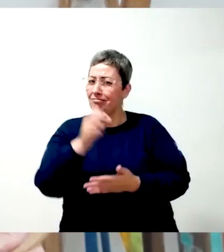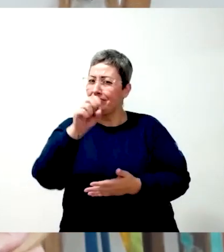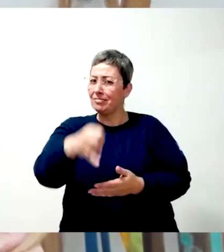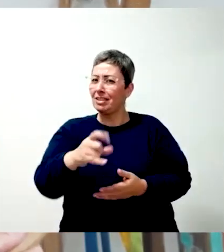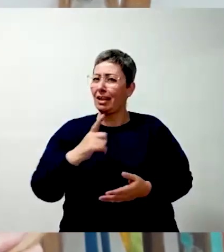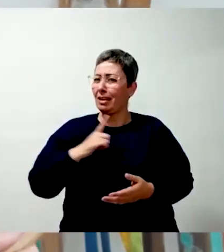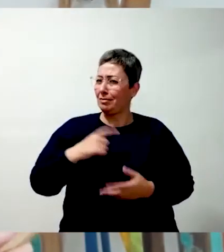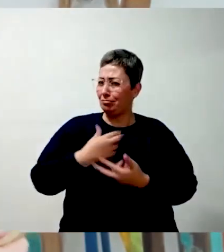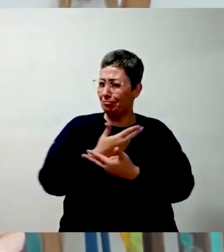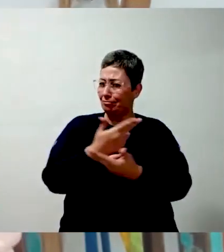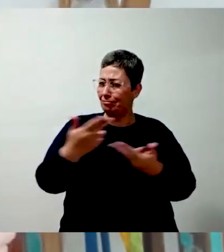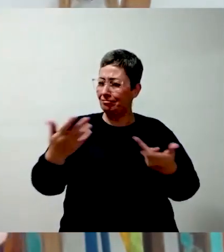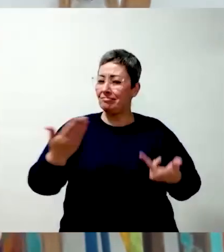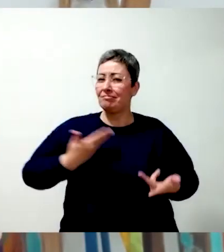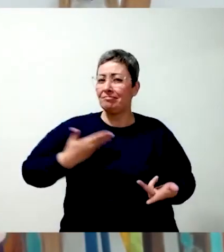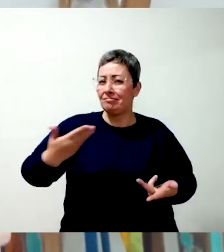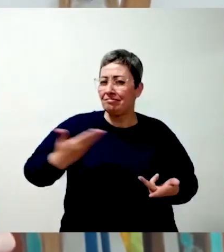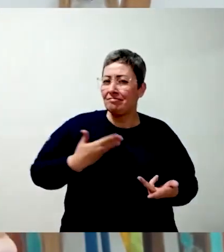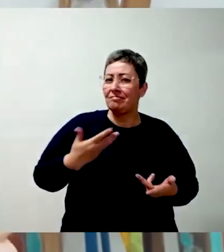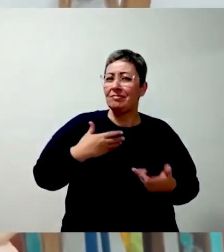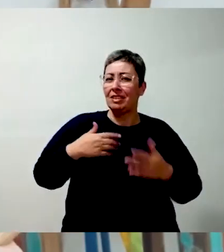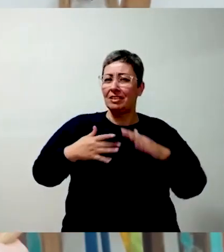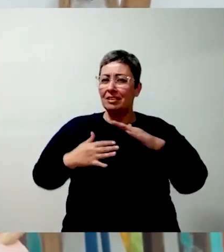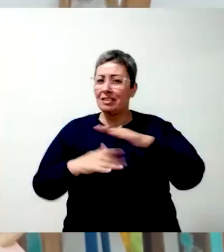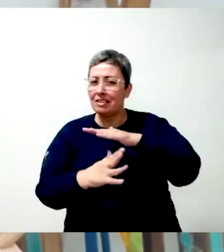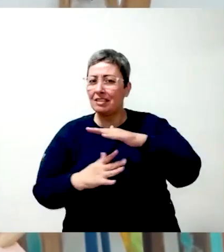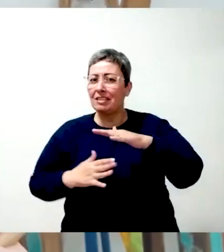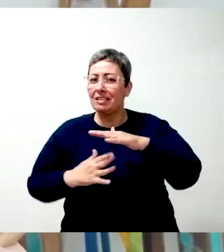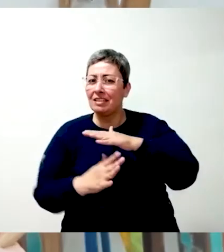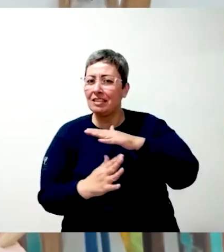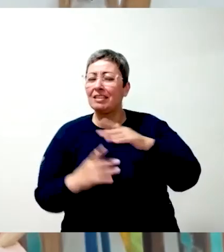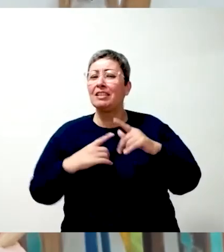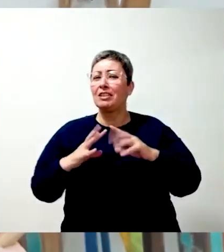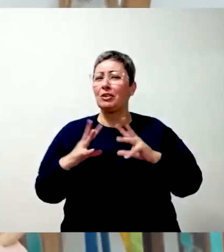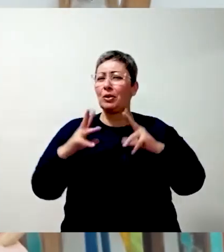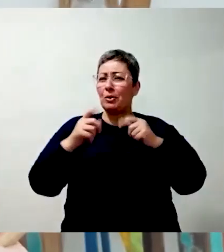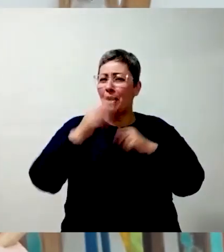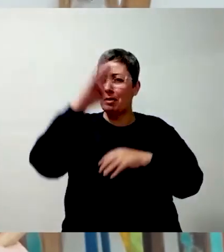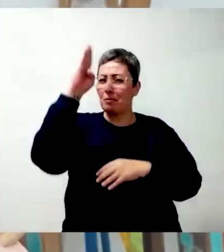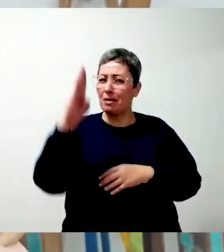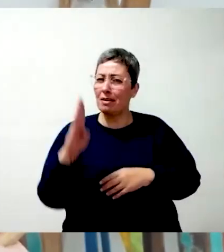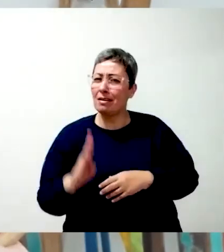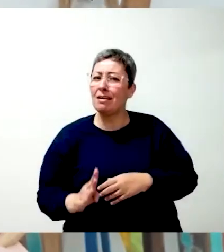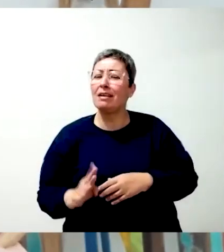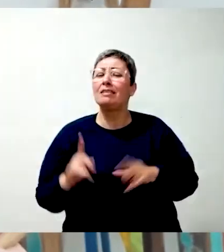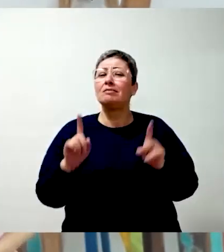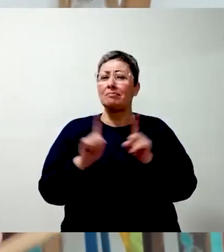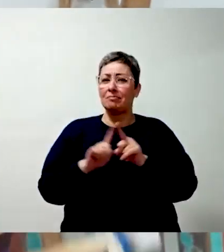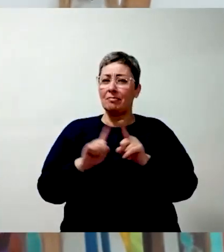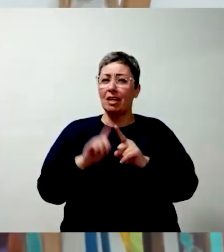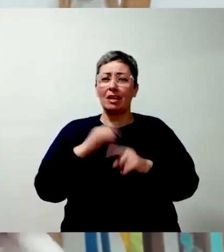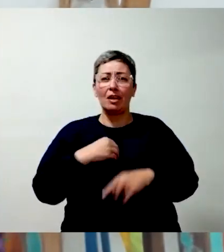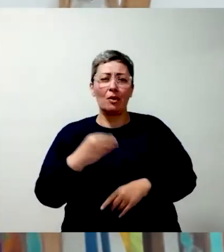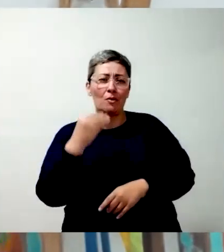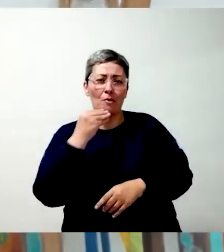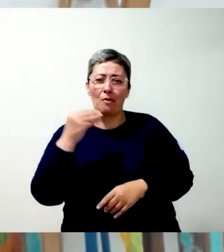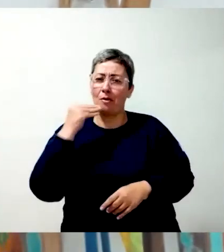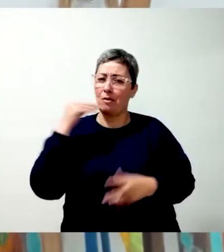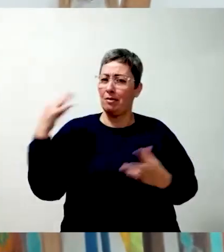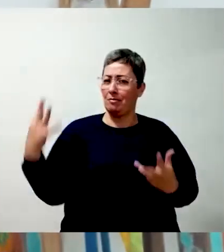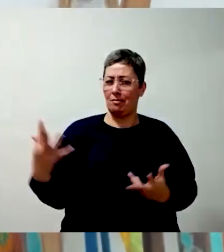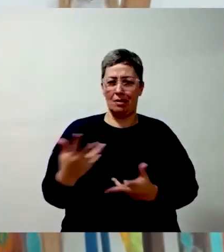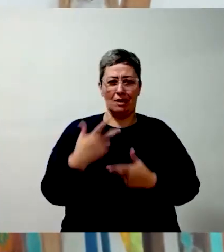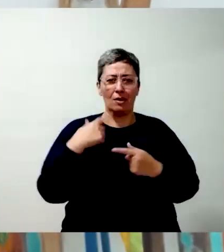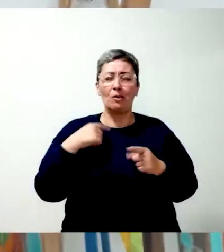acredito que sim, nós temos tantos amigos, tantos imigrantes nesse nosso grande Brasil. E que